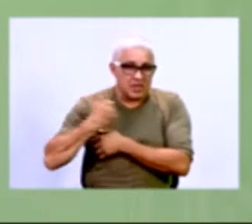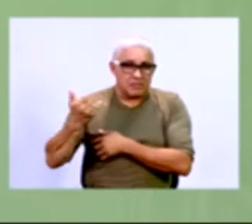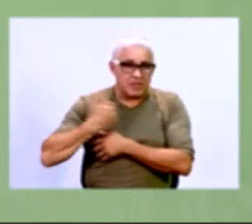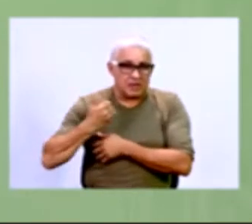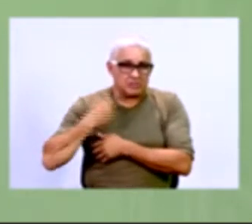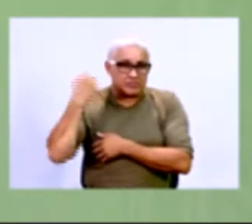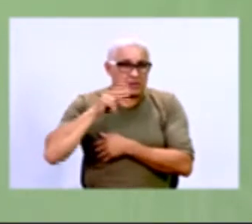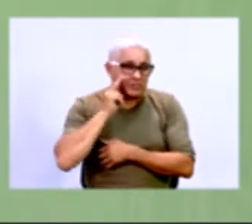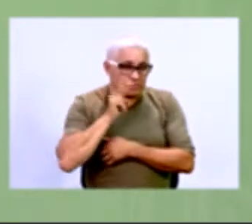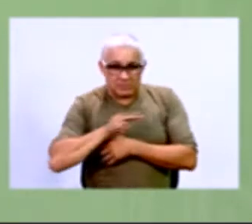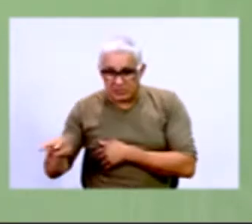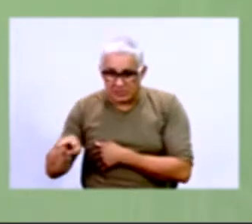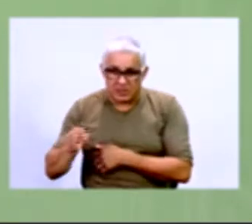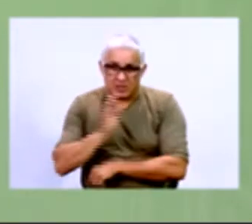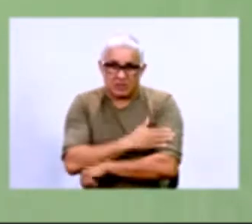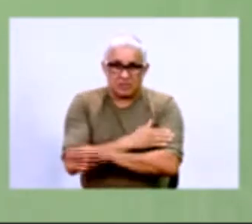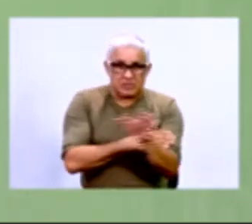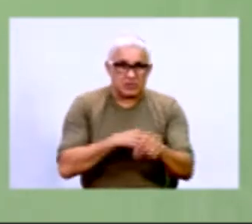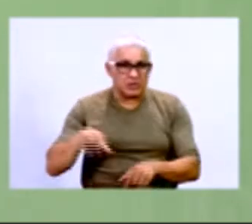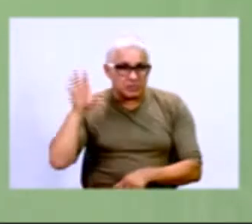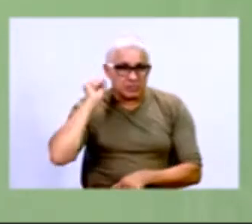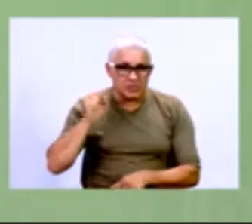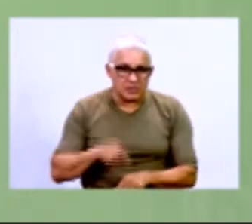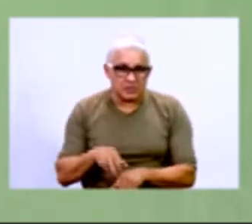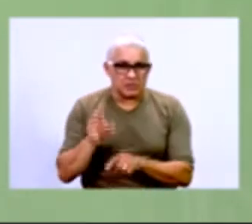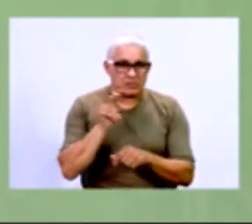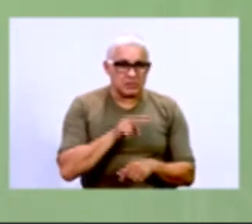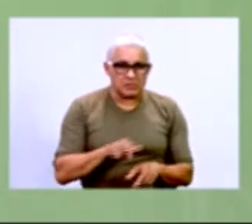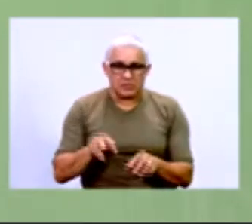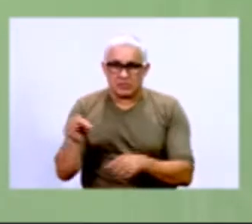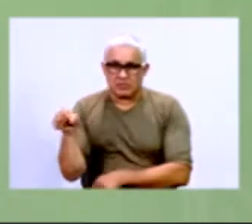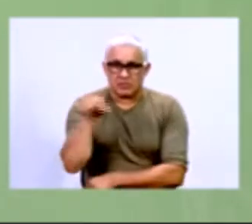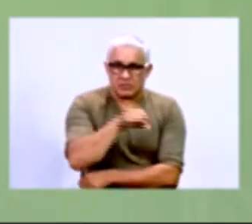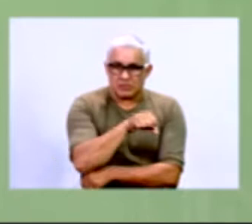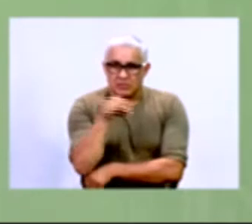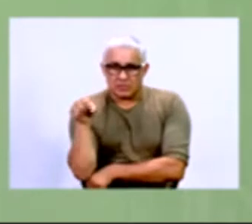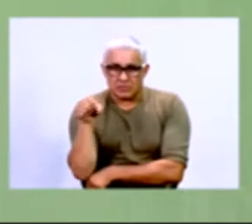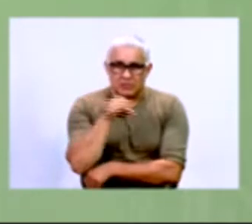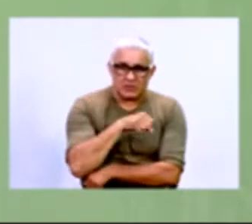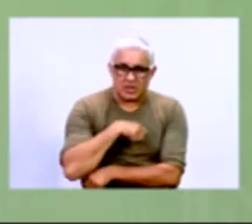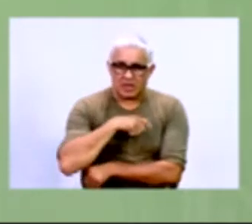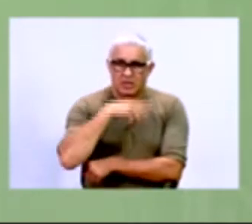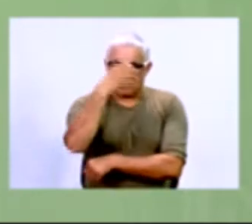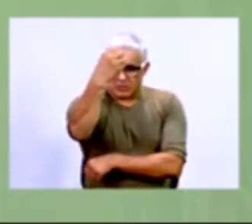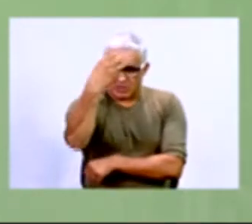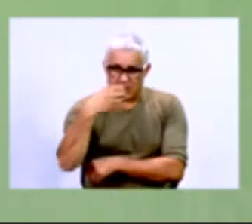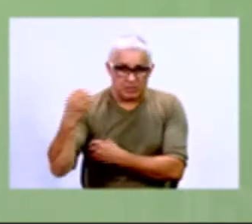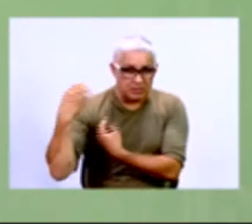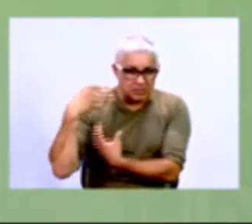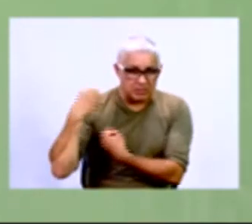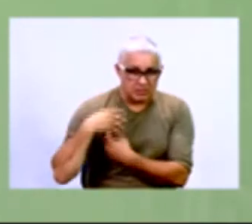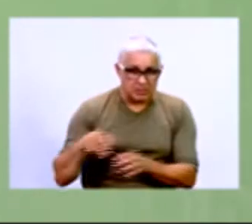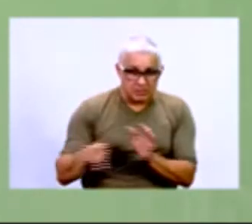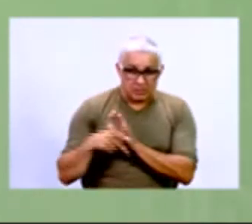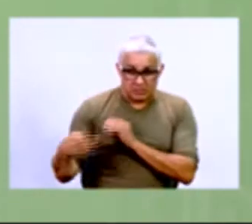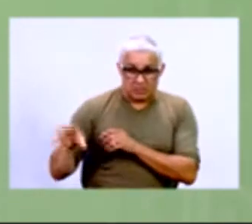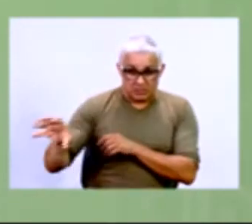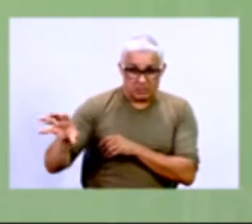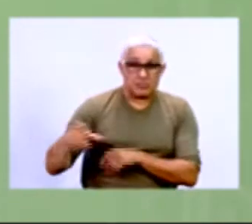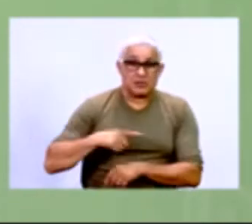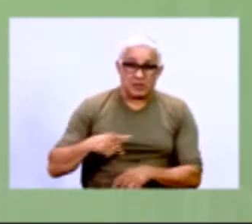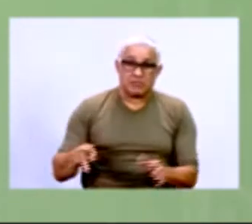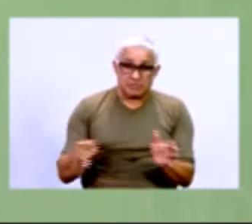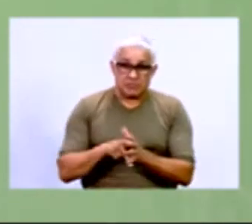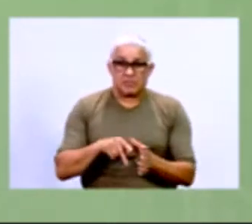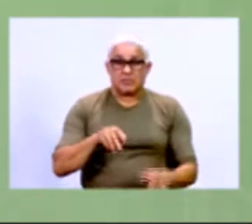200 metros, vire à esquerda. A 100 metros tem um semáforo. Então, o próprio GPS ele tem um recurso